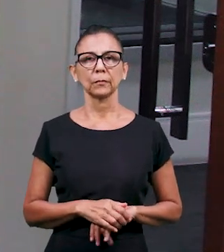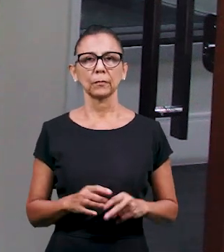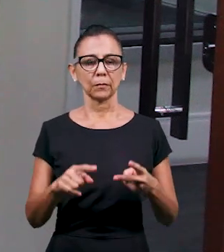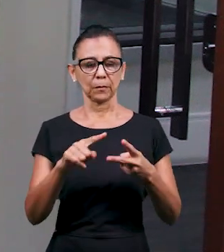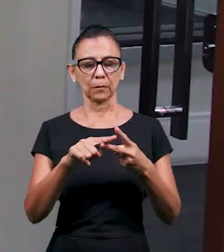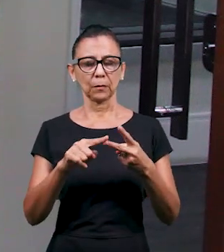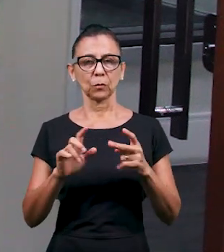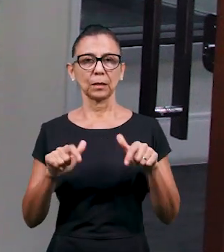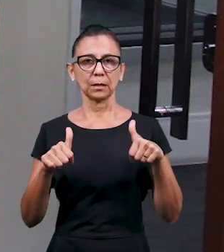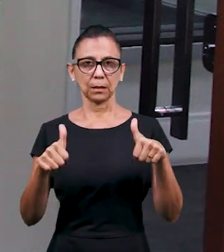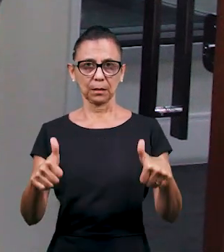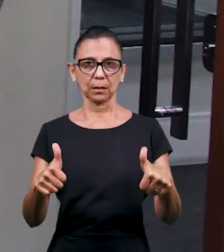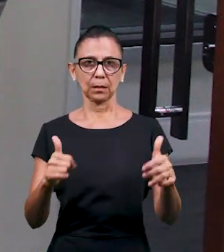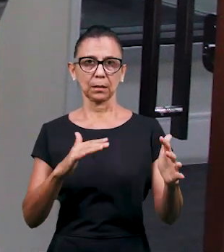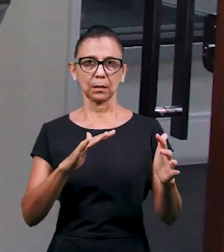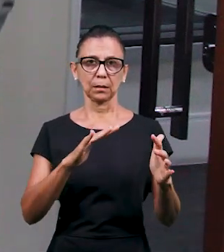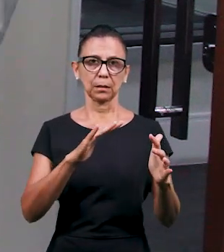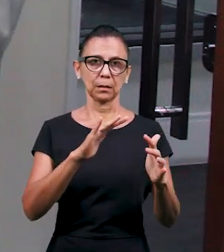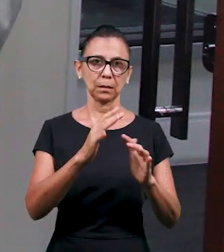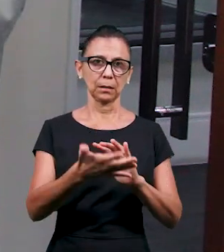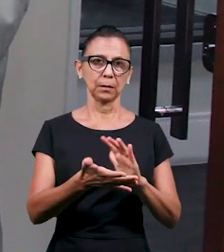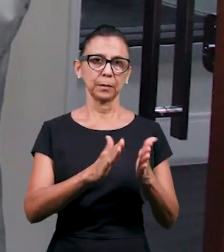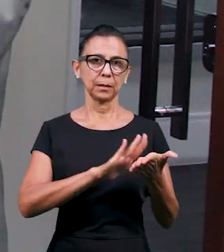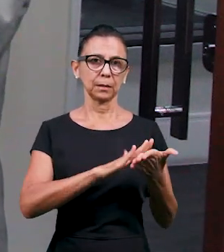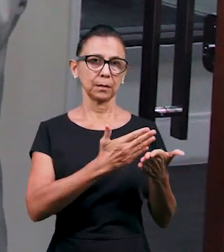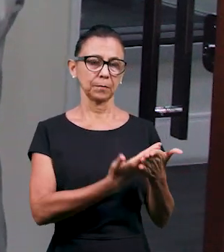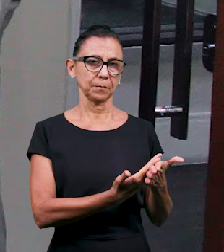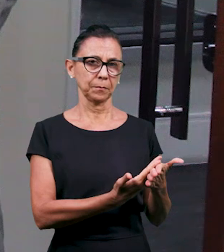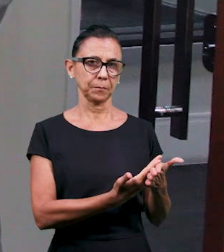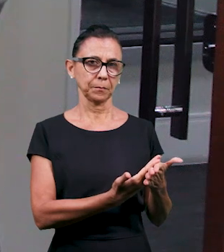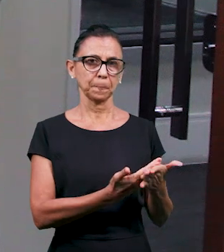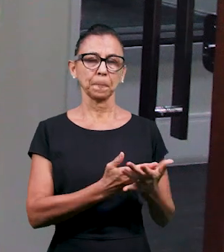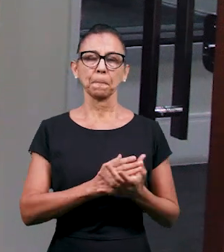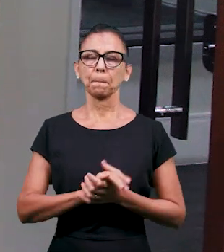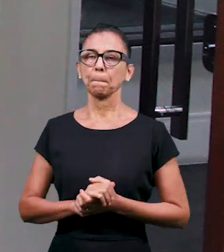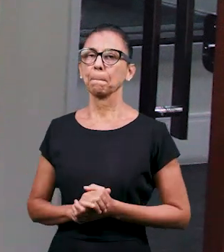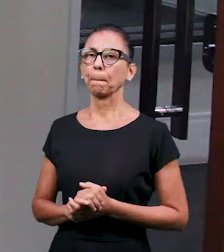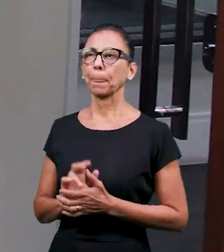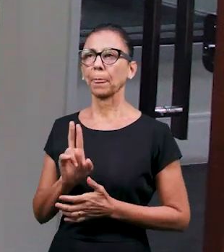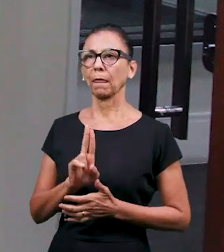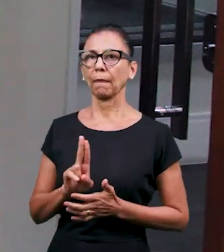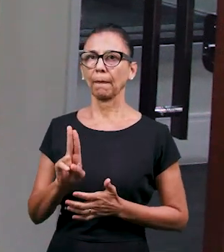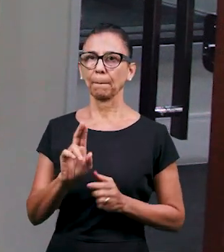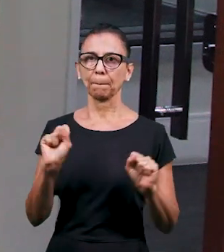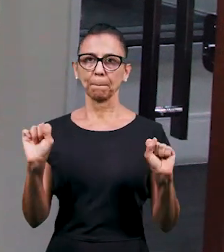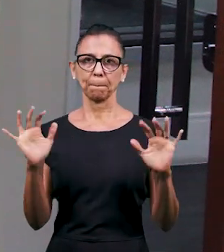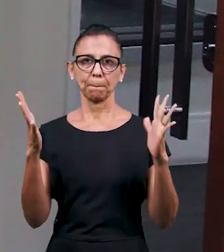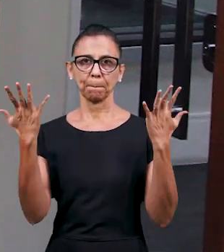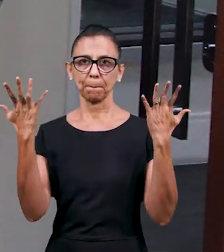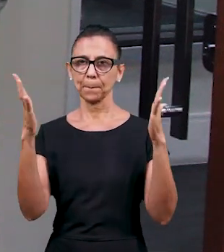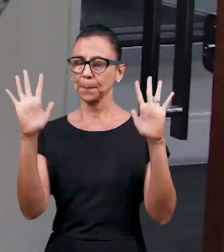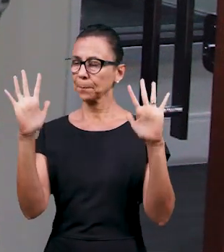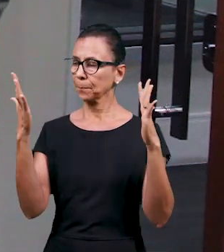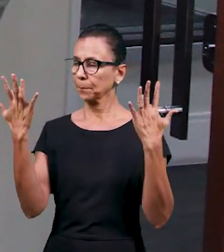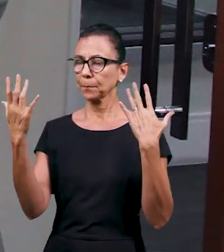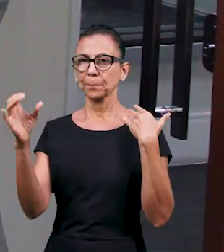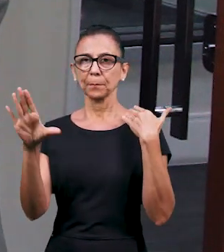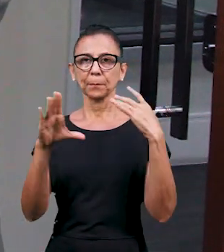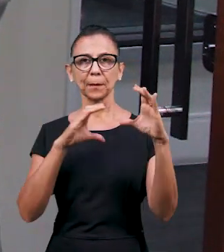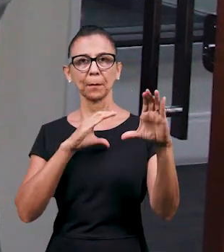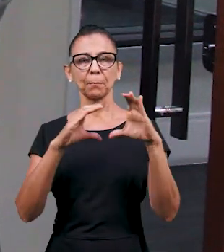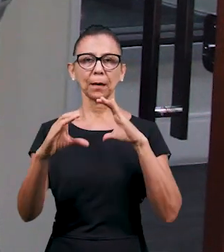O trabalho de Libras, né? De interpretação em Libras, onde se utilizam as mãos para que haja